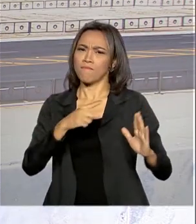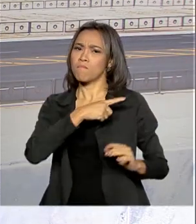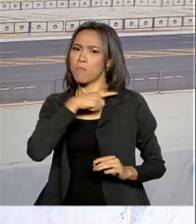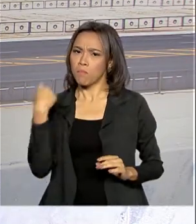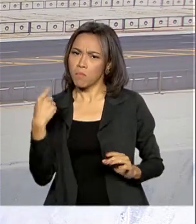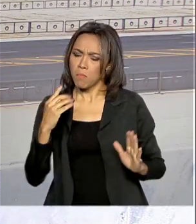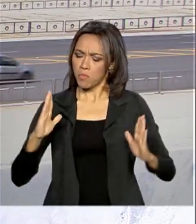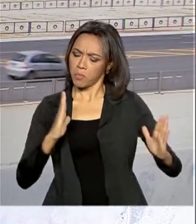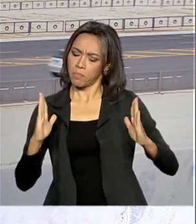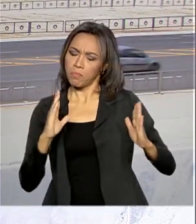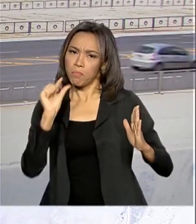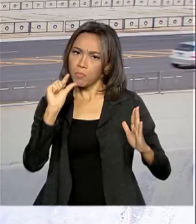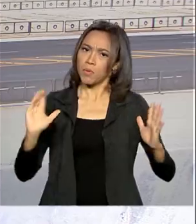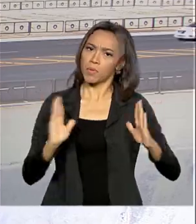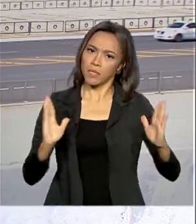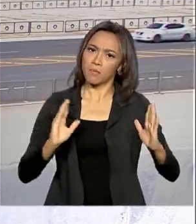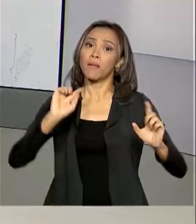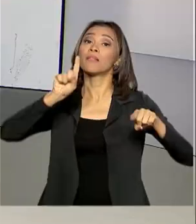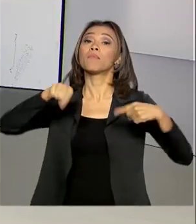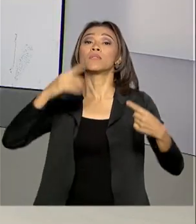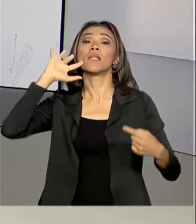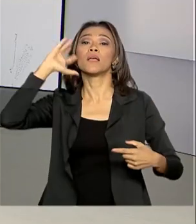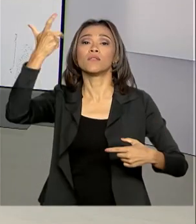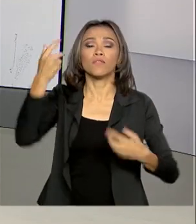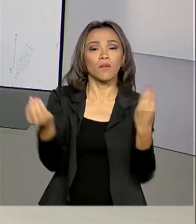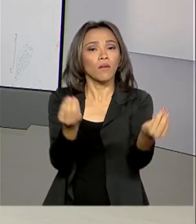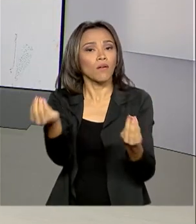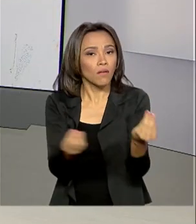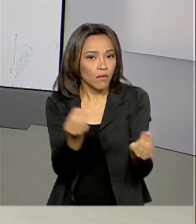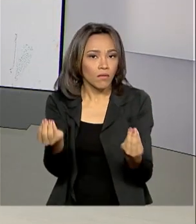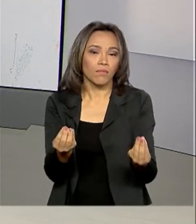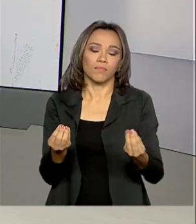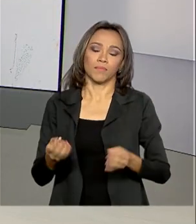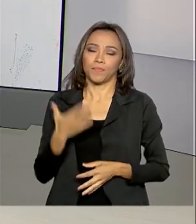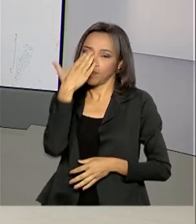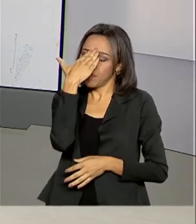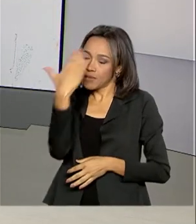em plenário decidam sobre o tema. Volto com você, Renata. Obrigada, Selma, pelas suas informações.